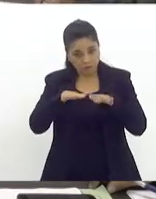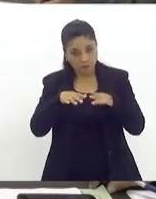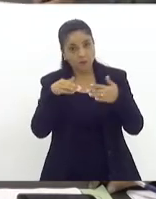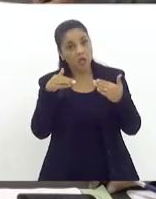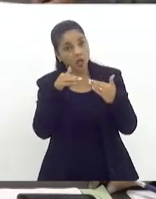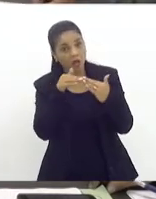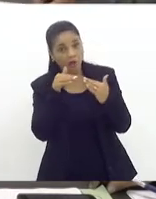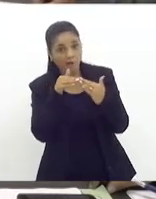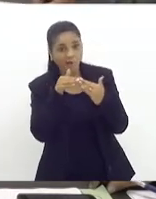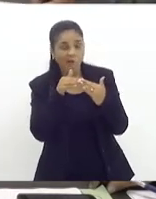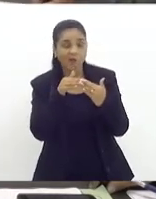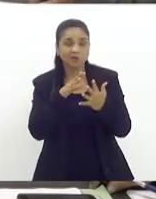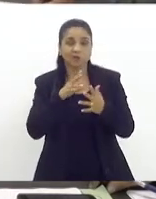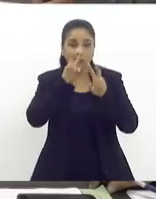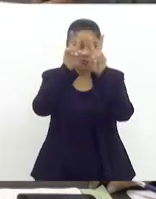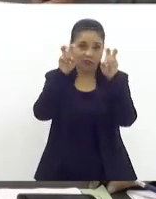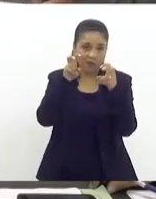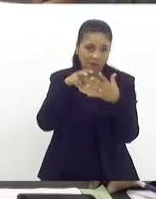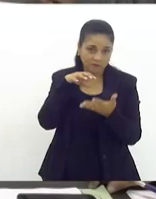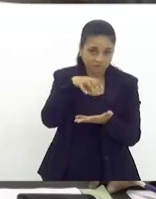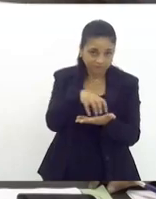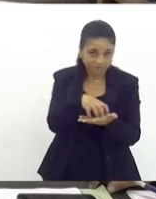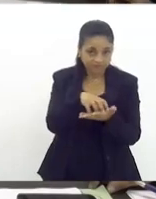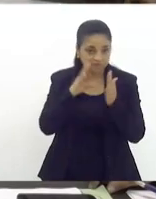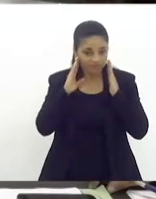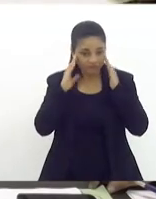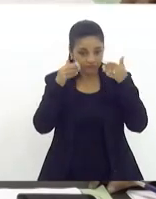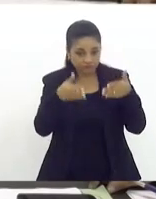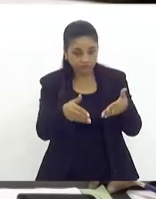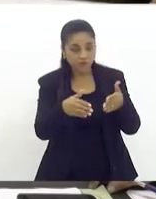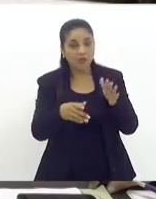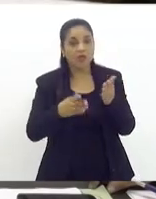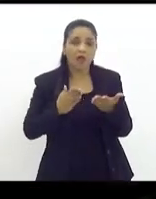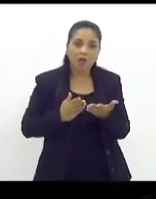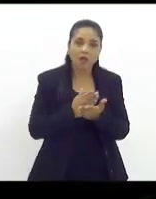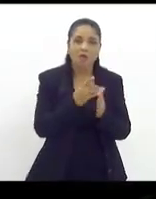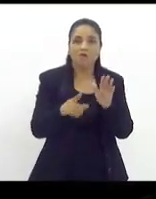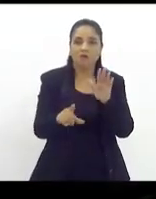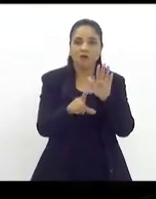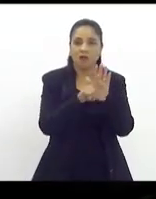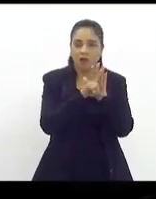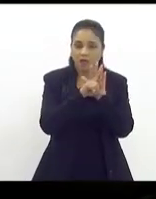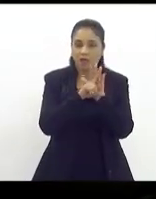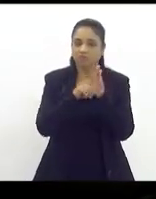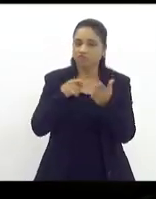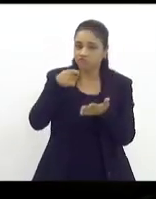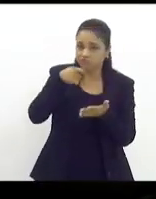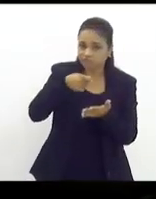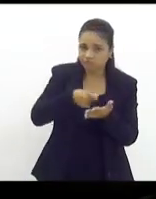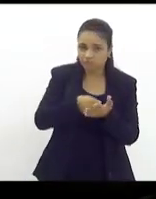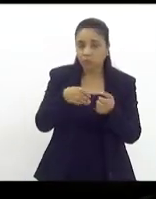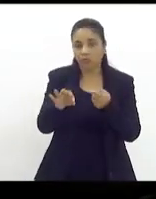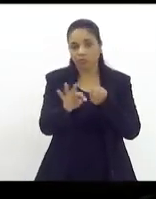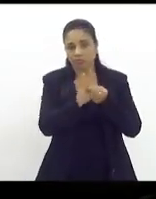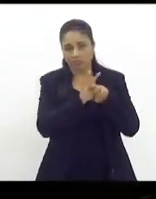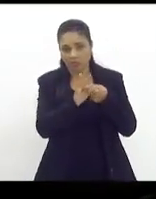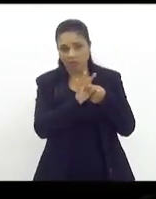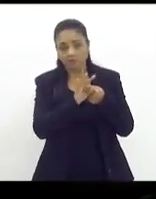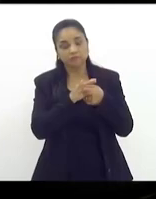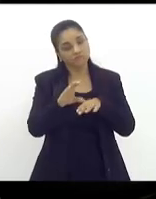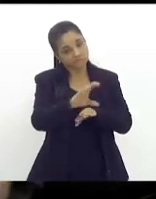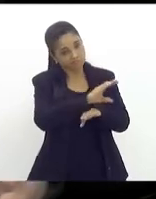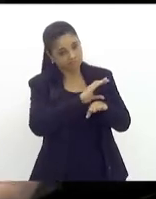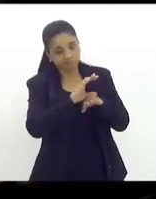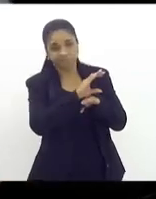sobre temas centrais e aprove leis que, talvez, no rigor técnico, simplesmente, pudessem ser consideradas inconstitucionais.